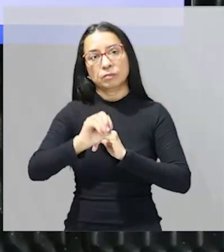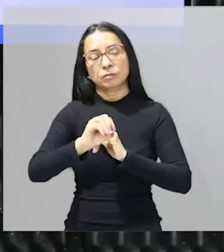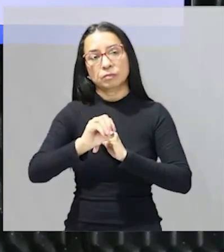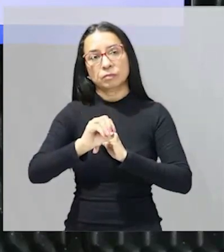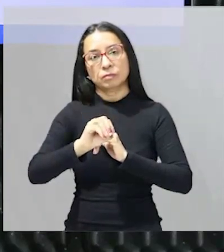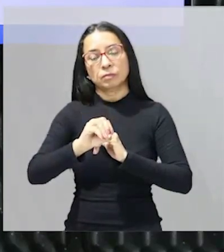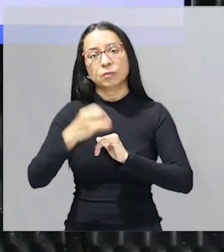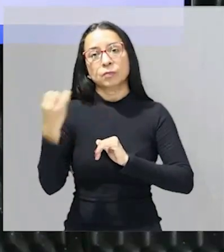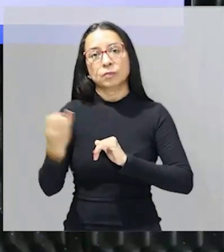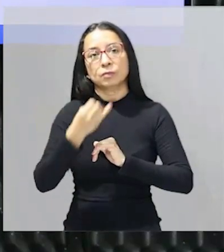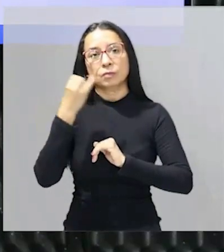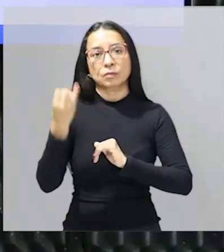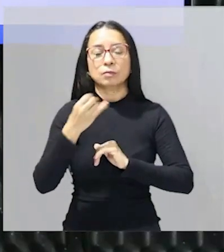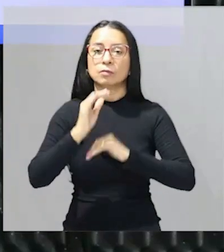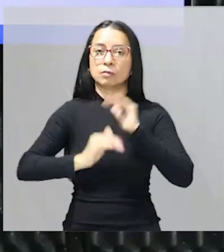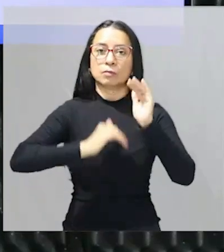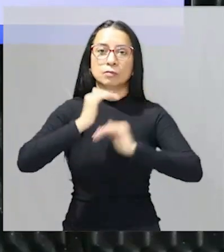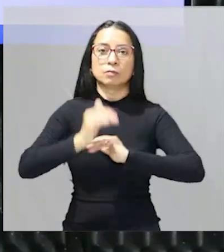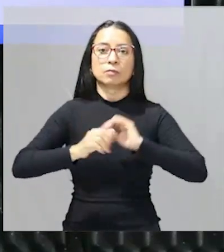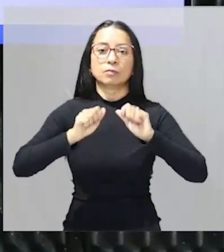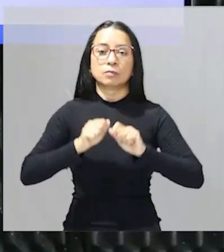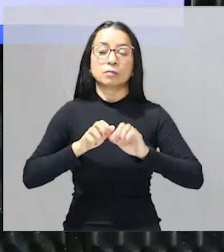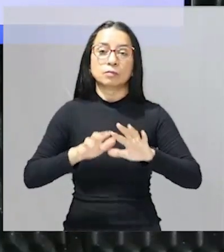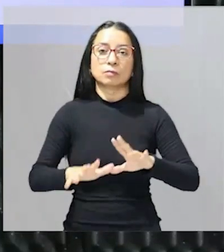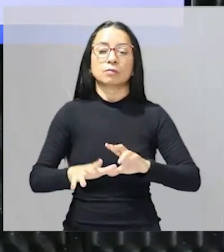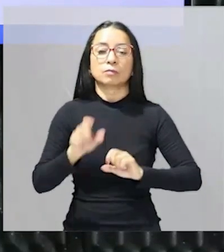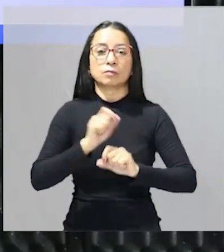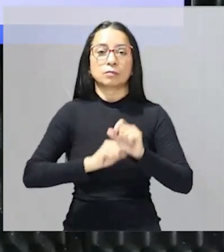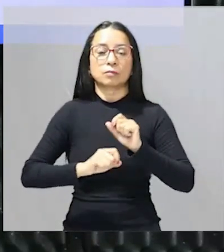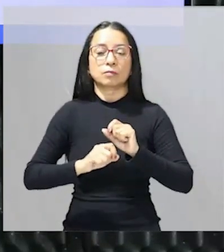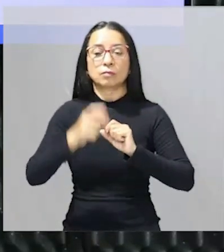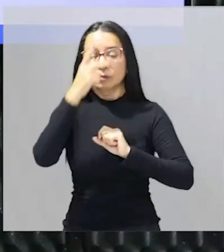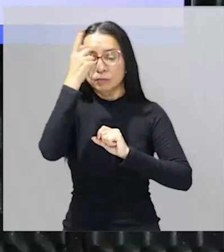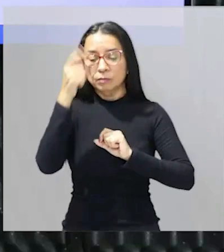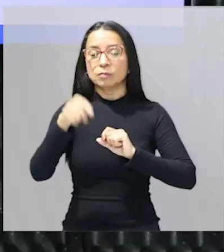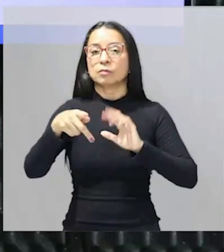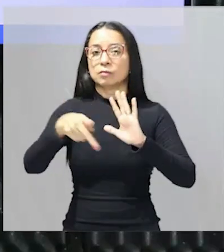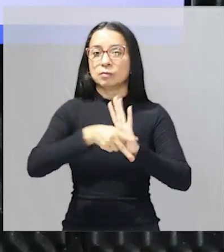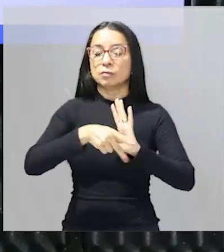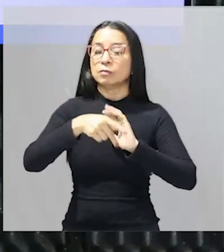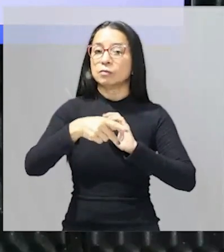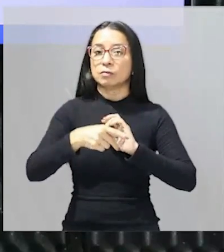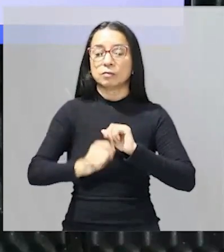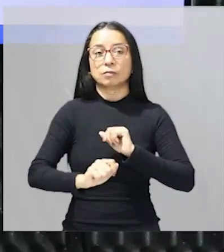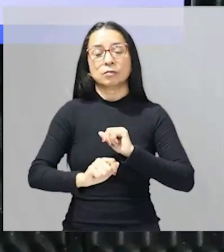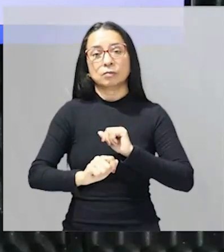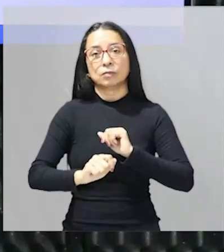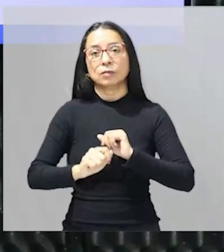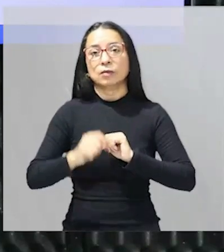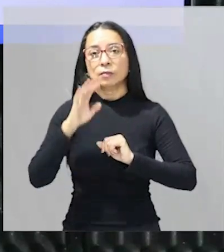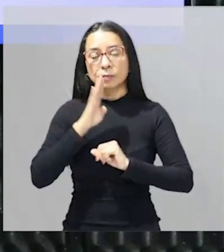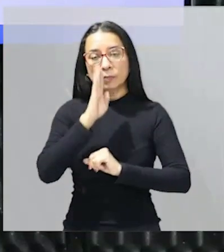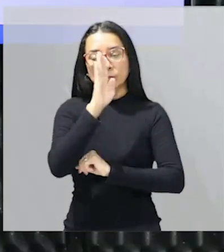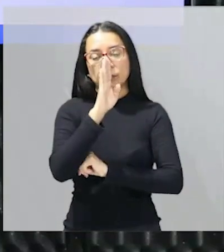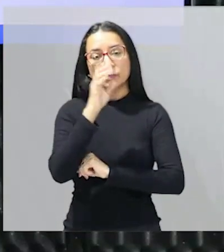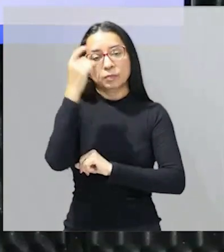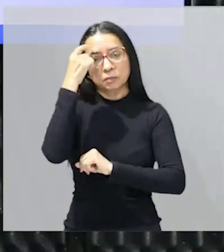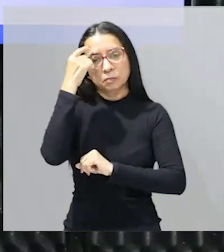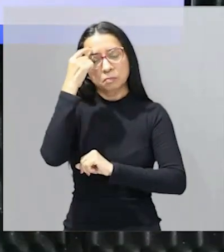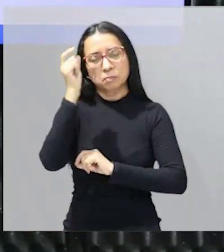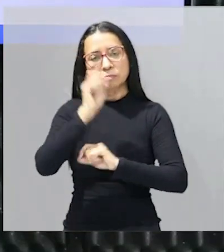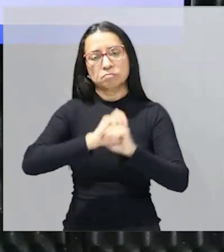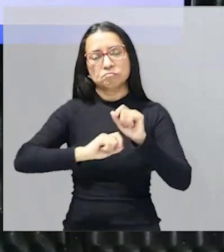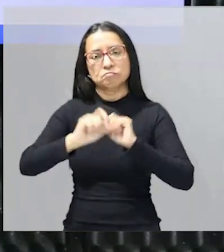para o desenvolvimento dessas colônias, dos seus colonos, principalmente pela ideia de propriedade e poder que ela vai